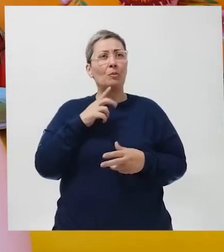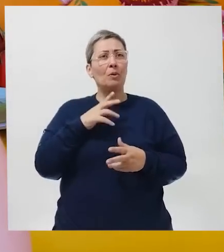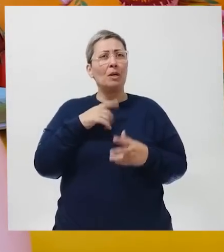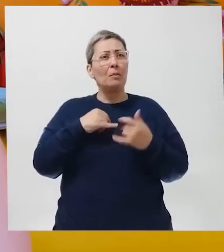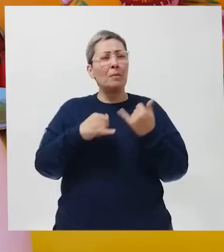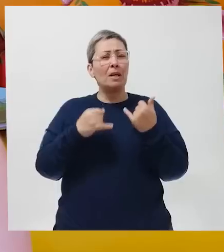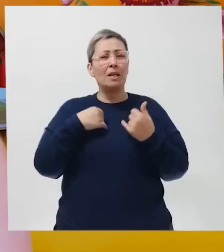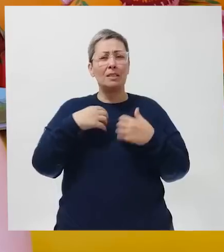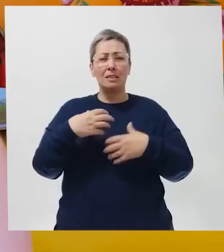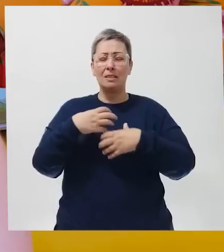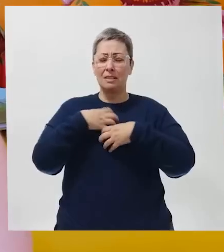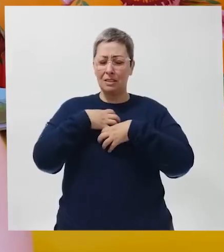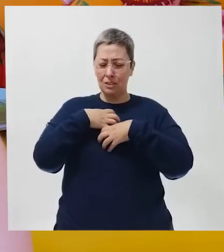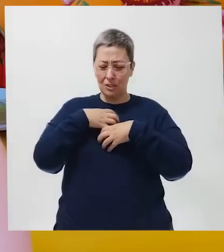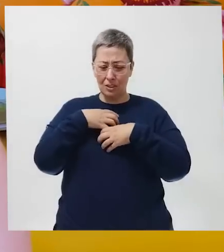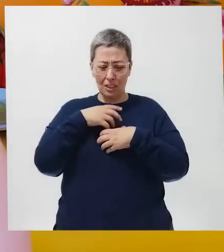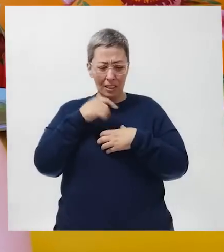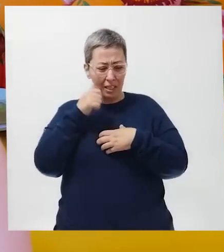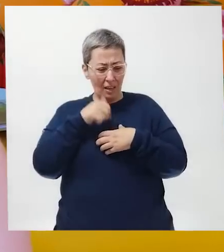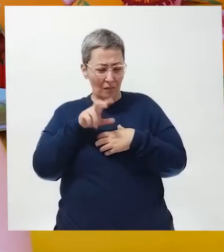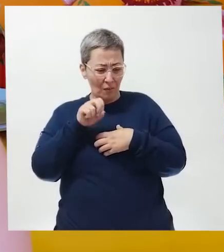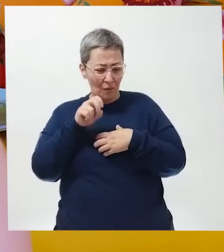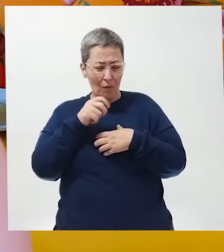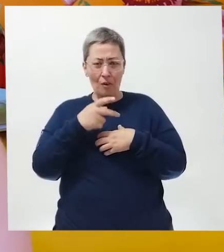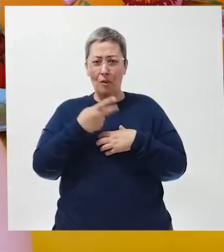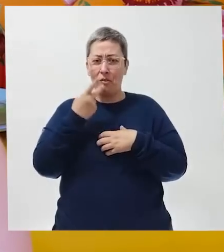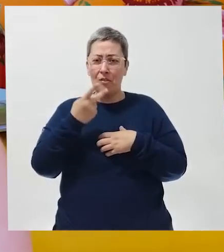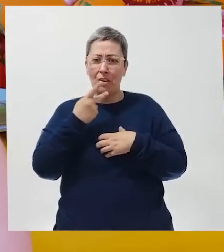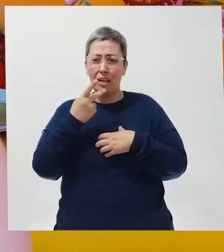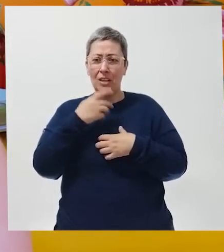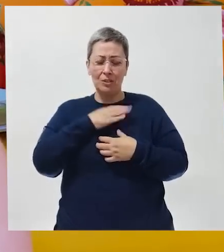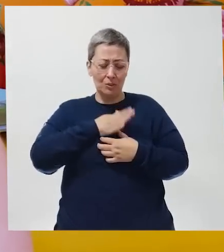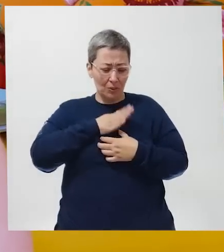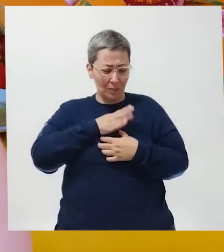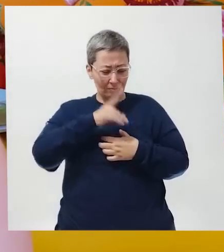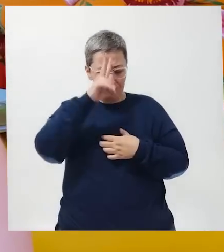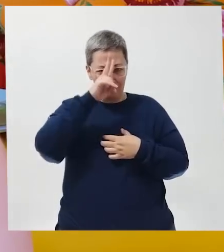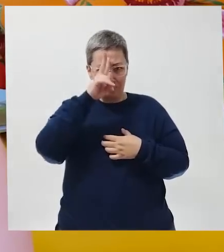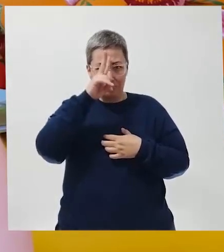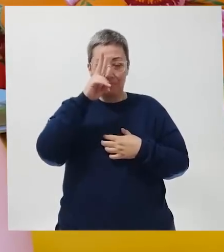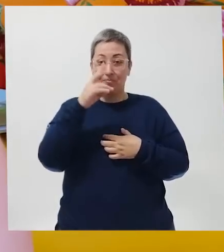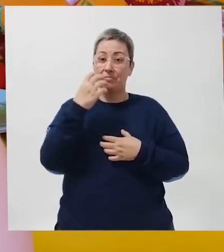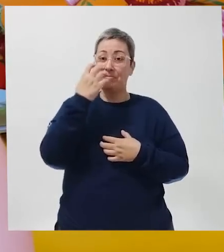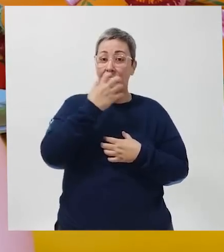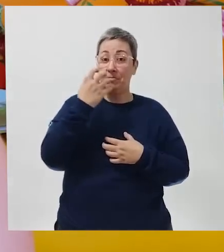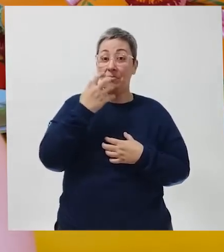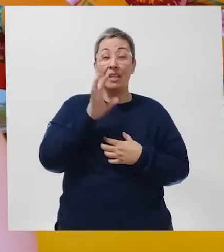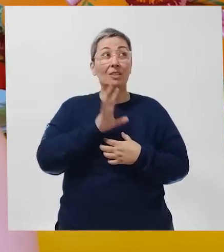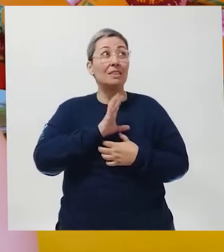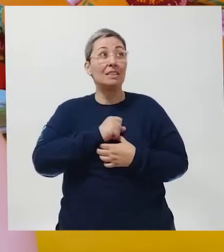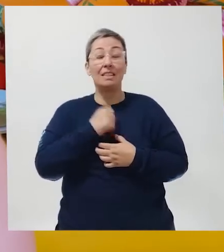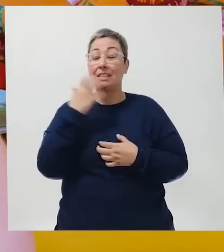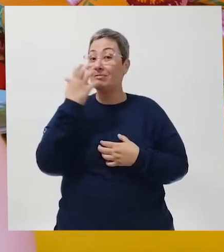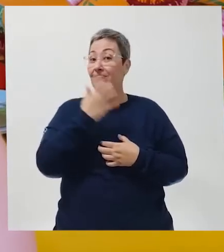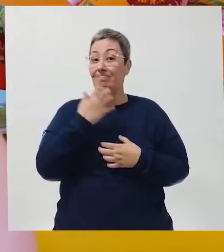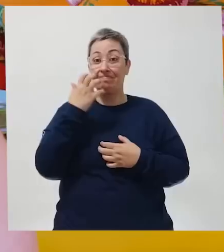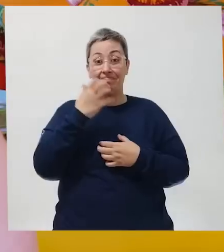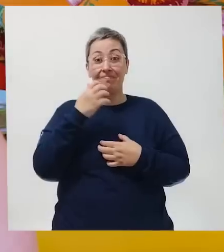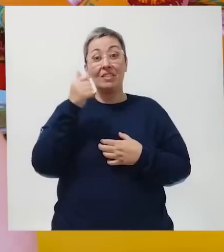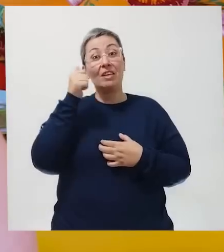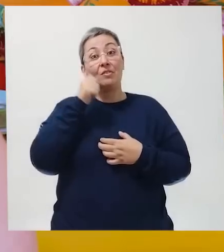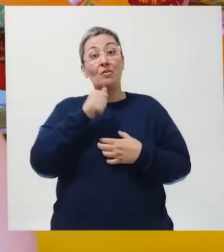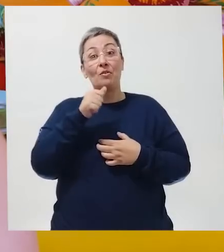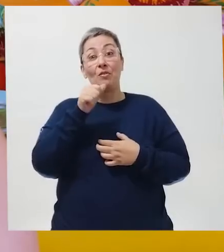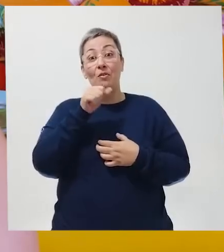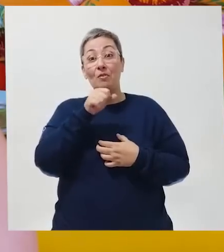Hoje eu ouvi a voz da minha avó na memória do meu coração, cantando.